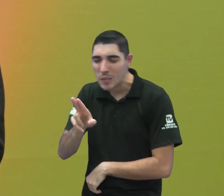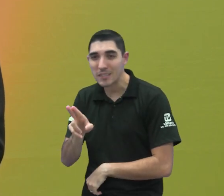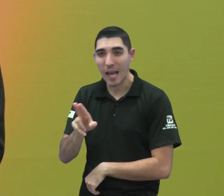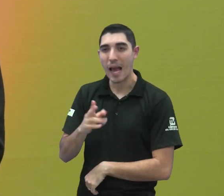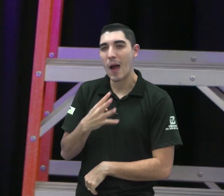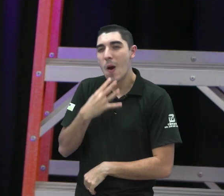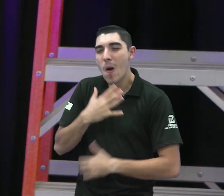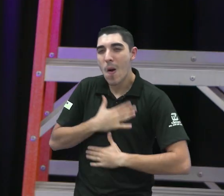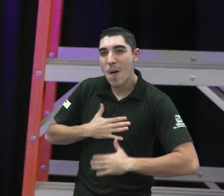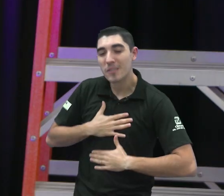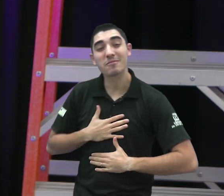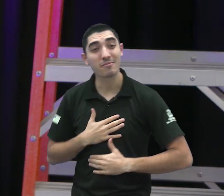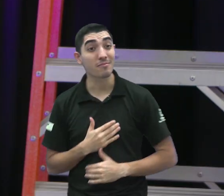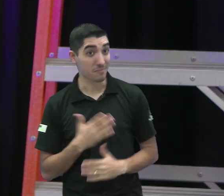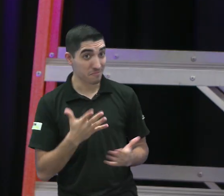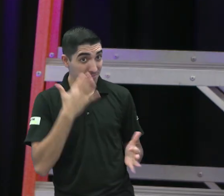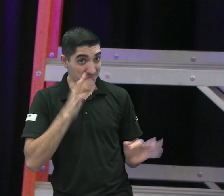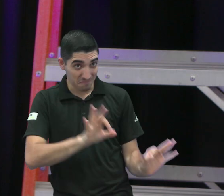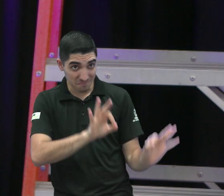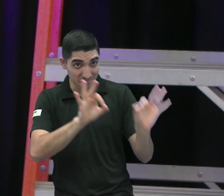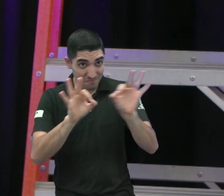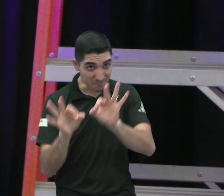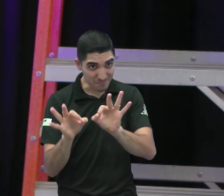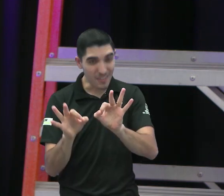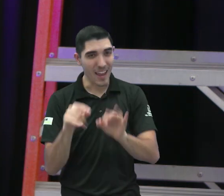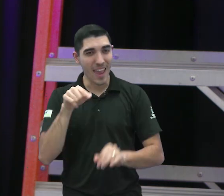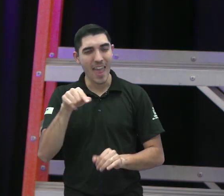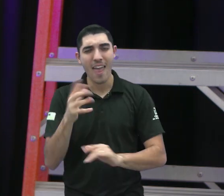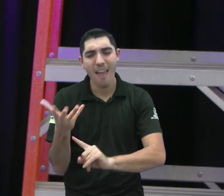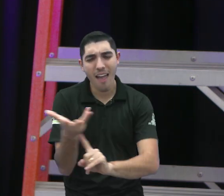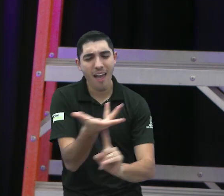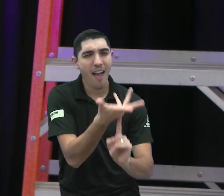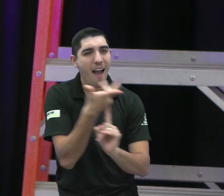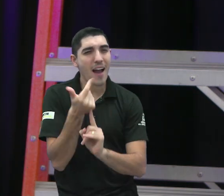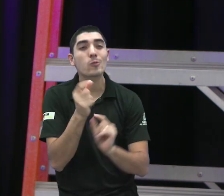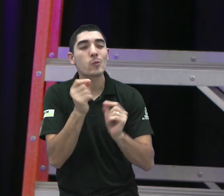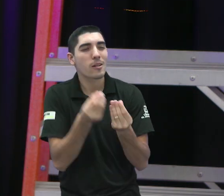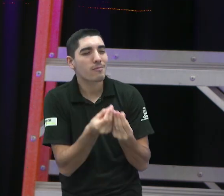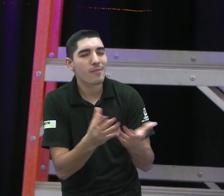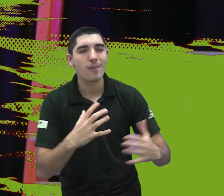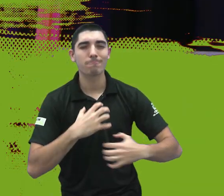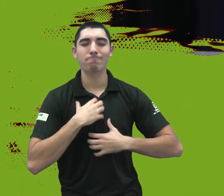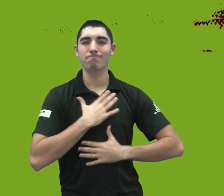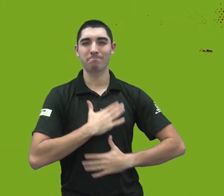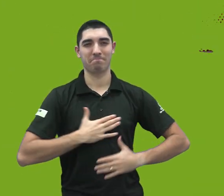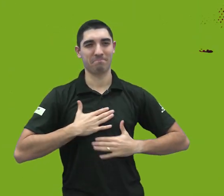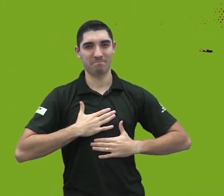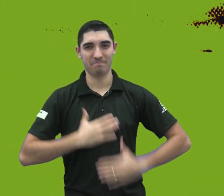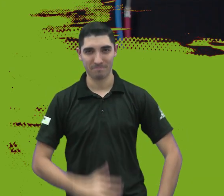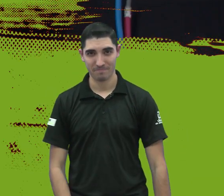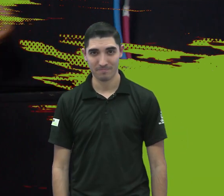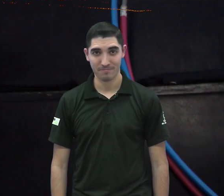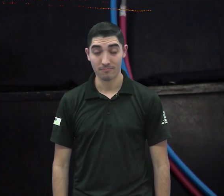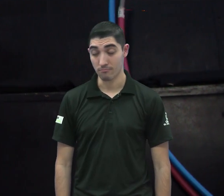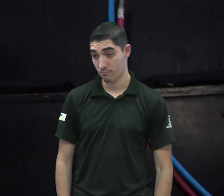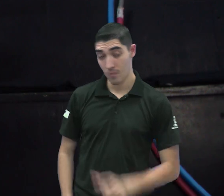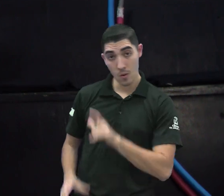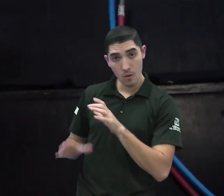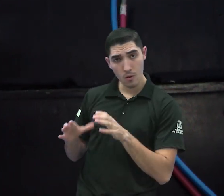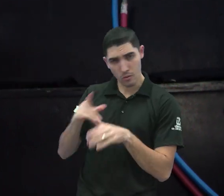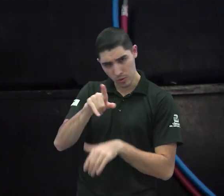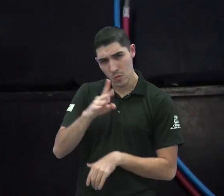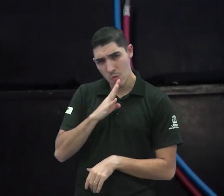expressão artística. Então, bora assistir juntos essa arte que encanta e conecta gerações.